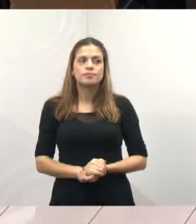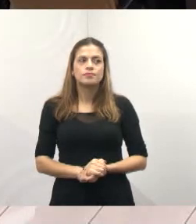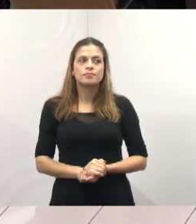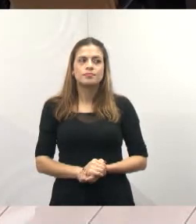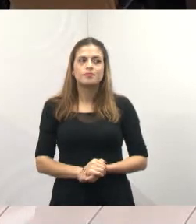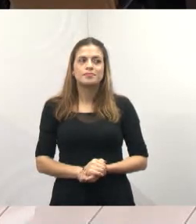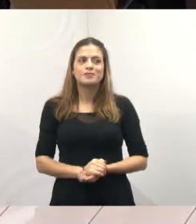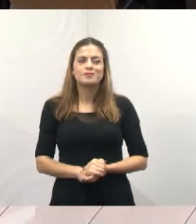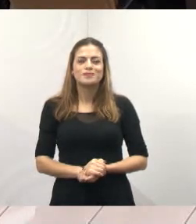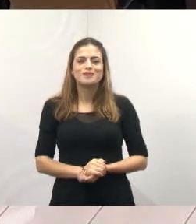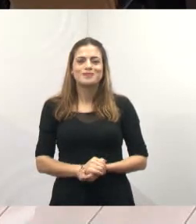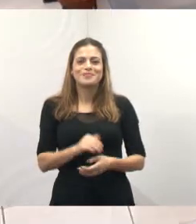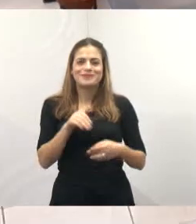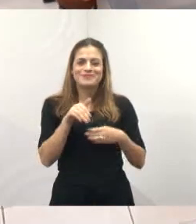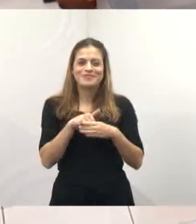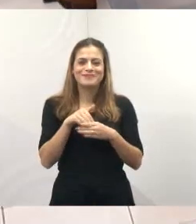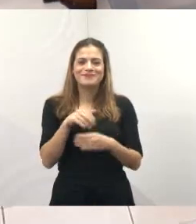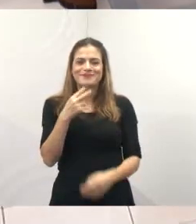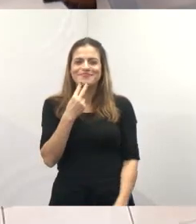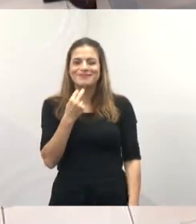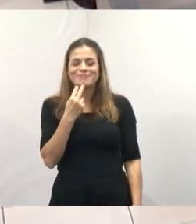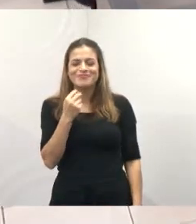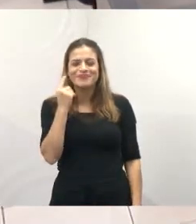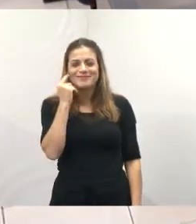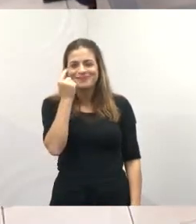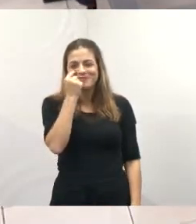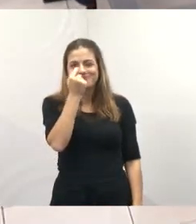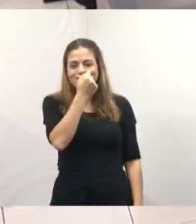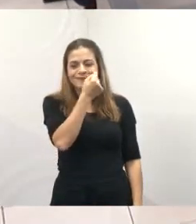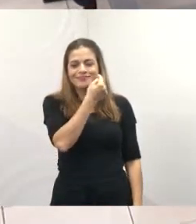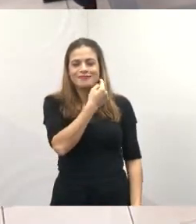Como vota o vereador Valmir do Parque Meia Lua?